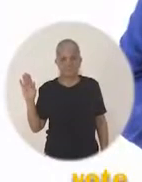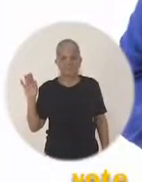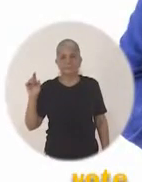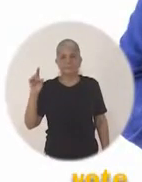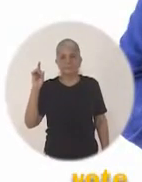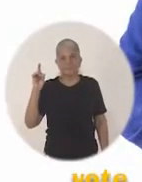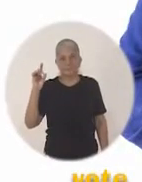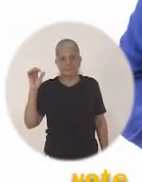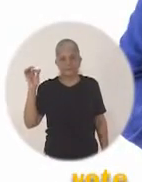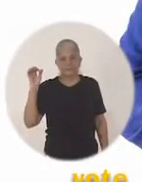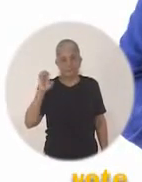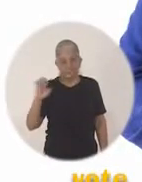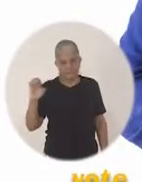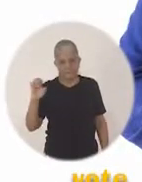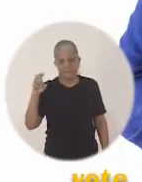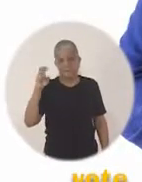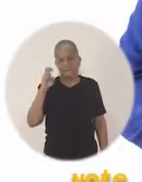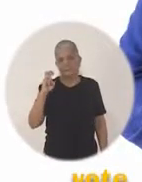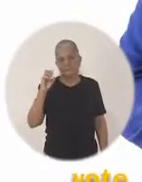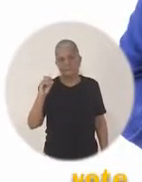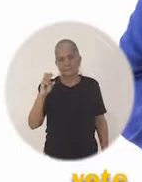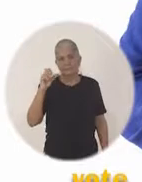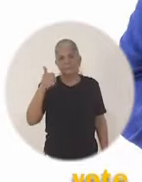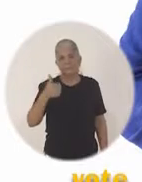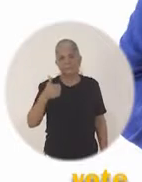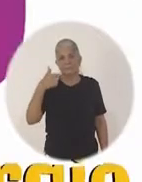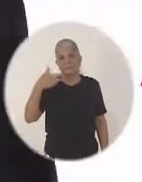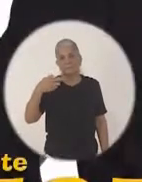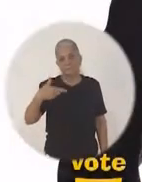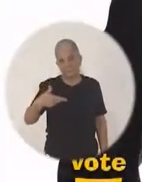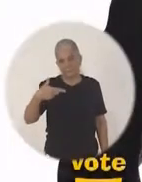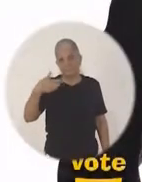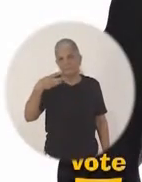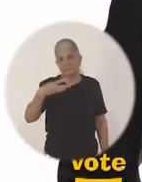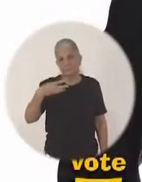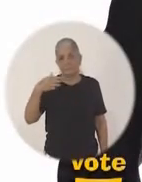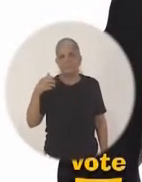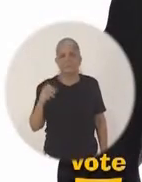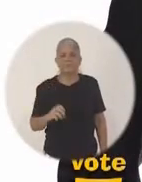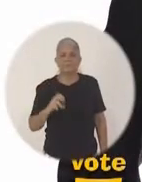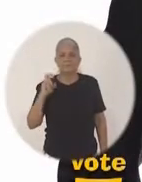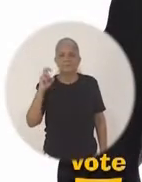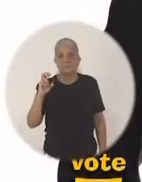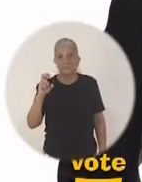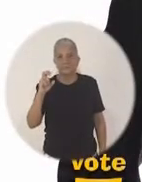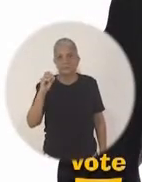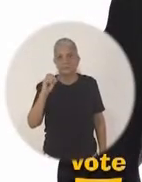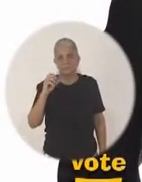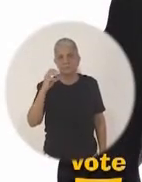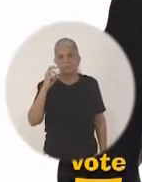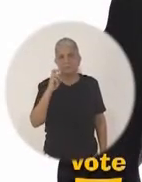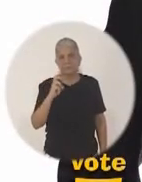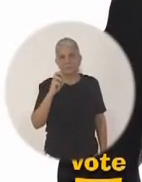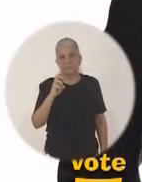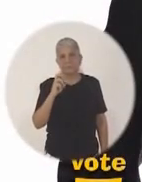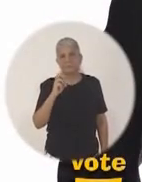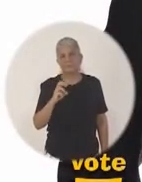Deputado estadual Marley Vandes, 50123. Deputado estadual Sérgio Alves, mudança já,